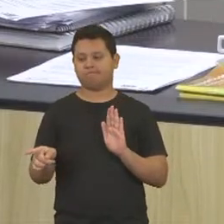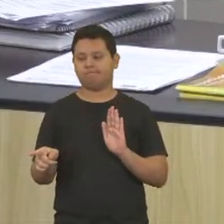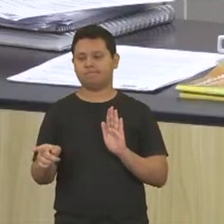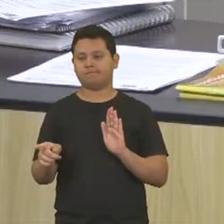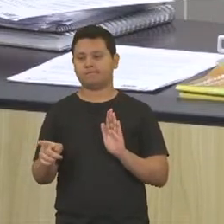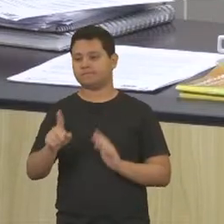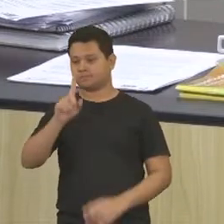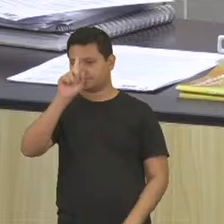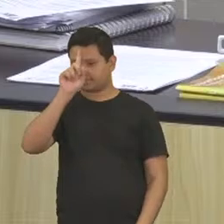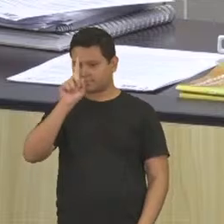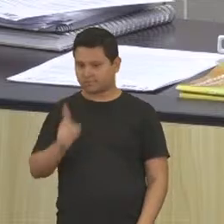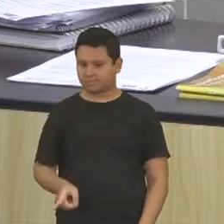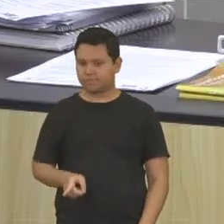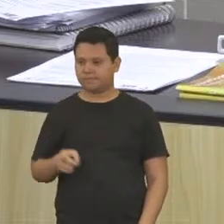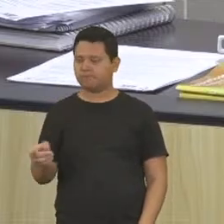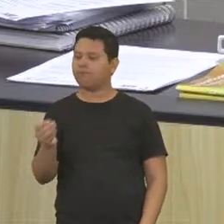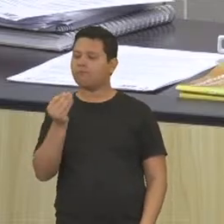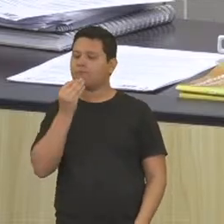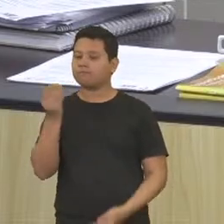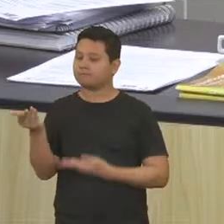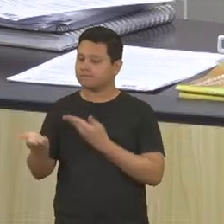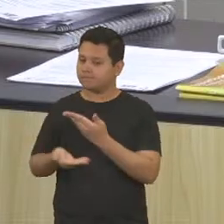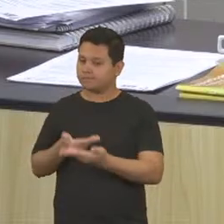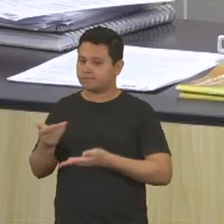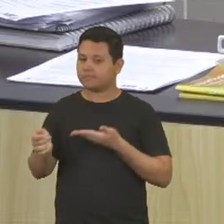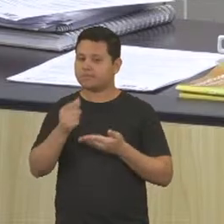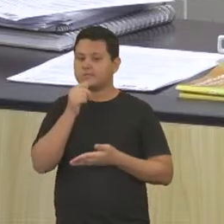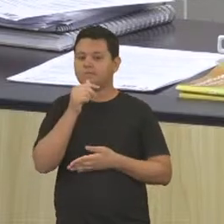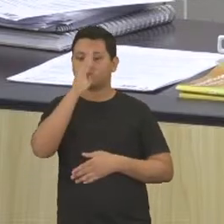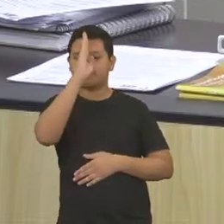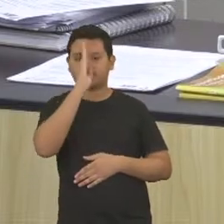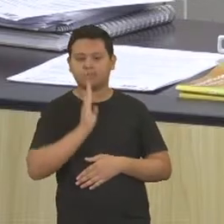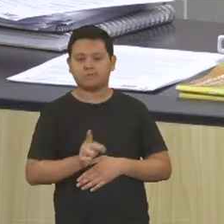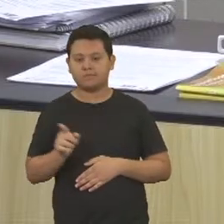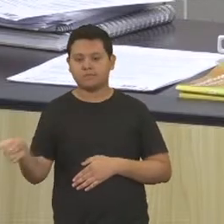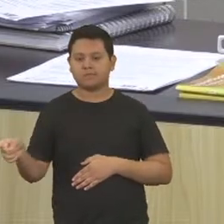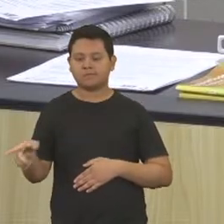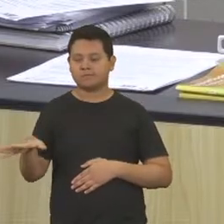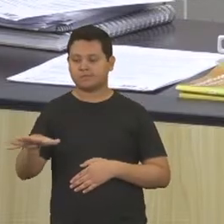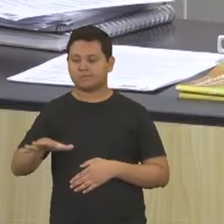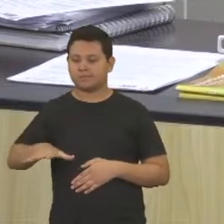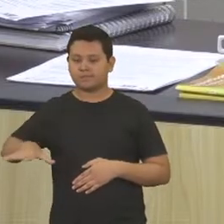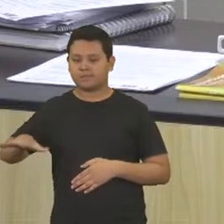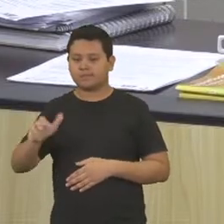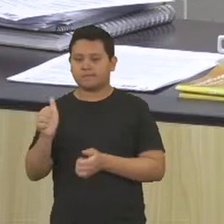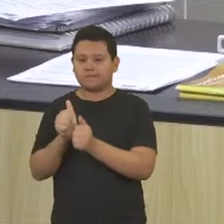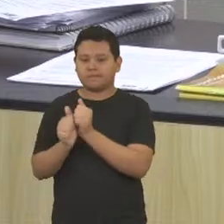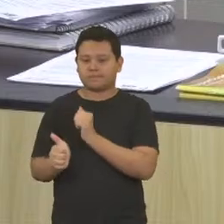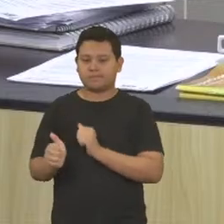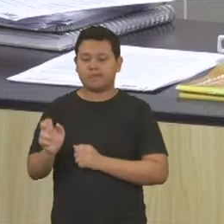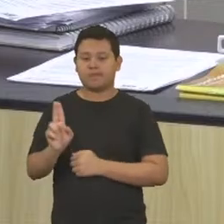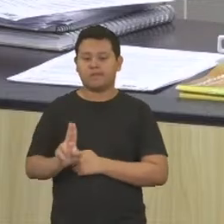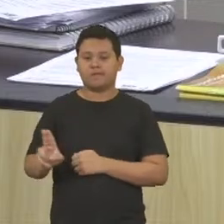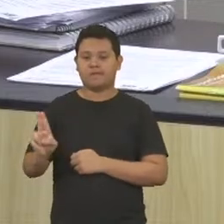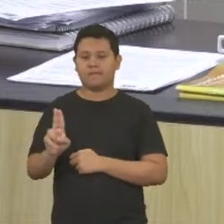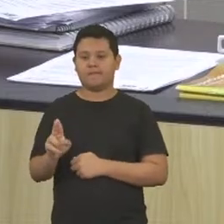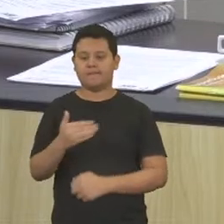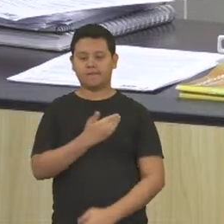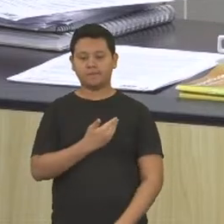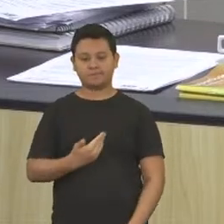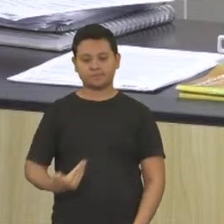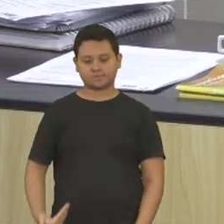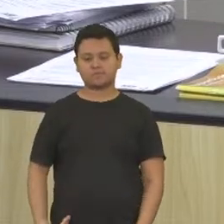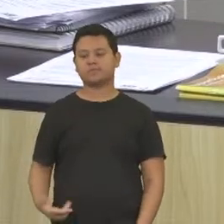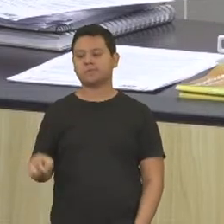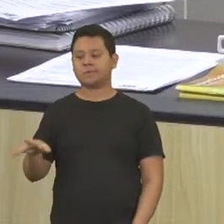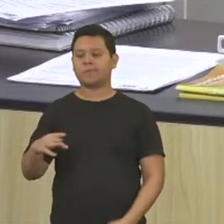a obrigatoriedade da oferta de água potável gratuita em espaços esportivos de uso público